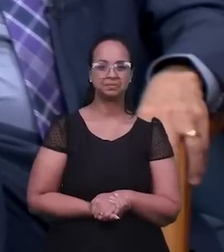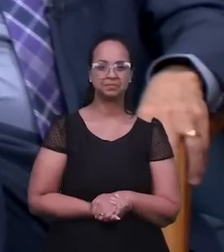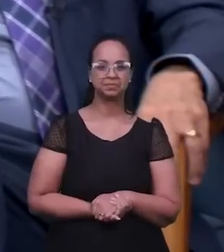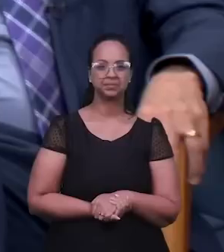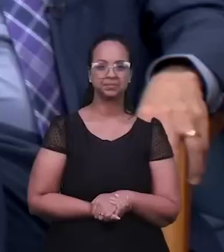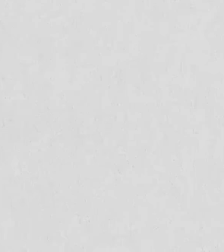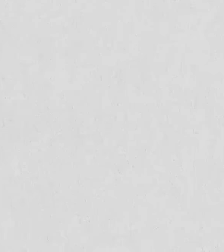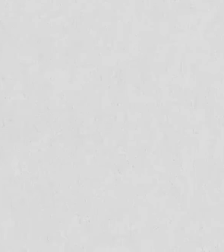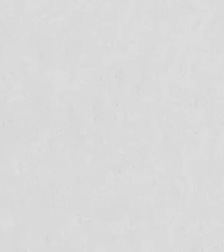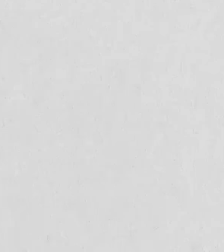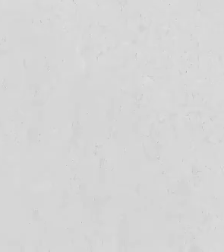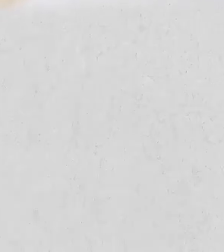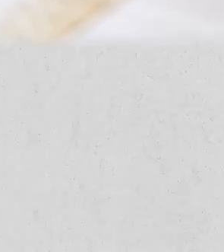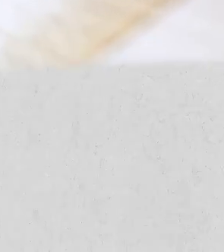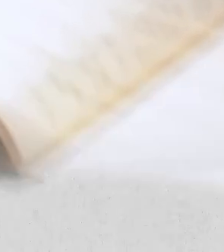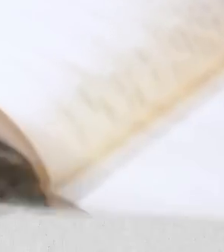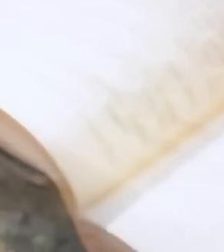Senhor.